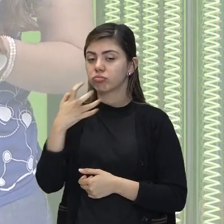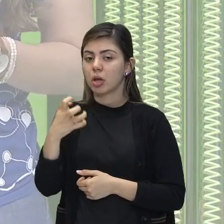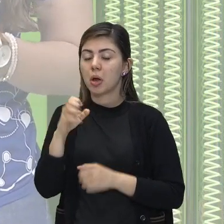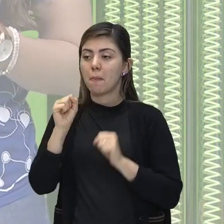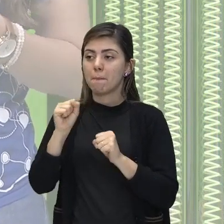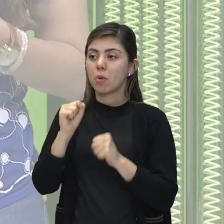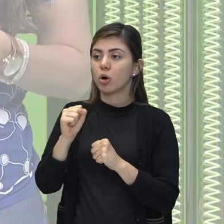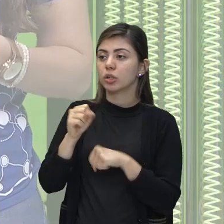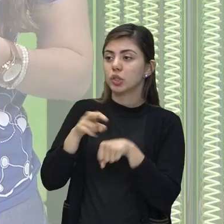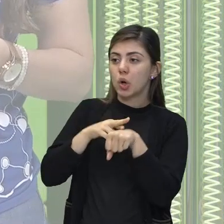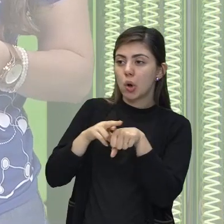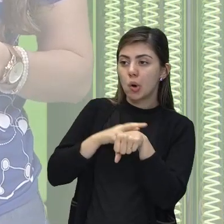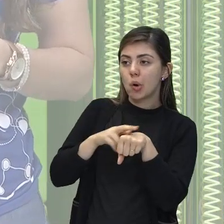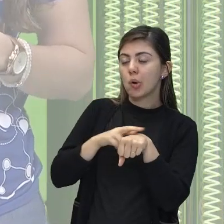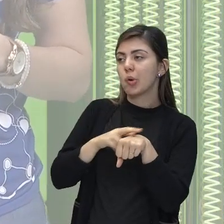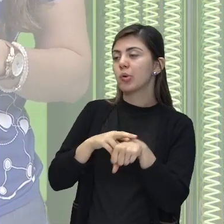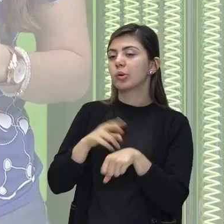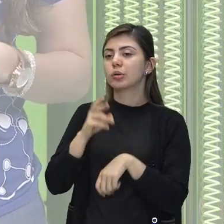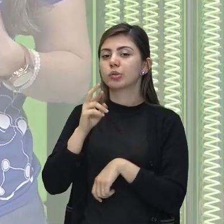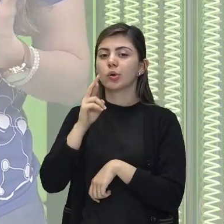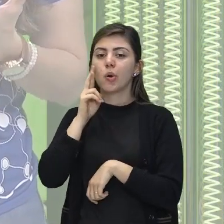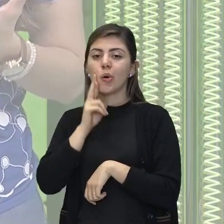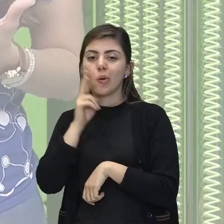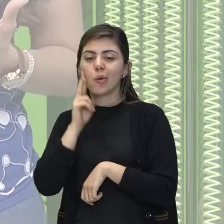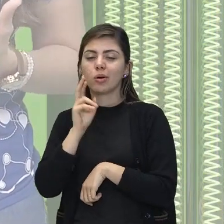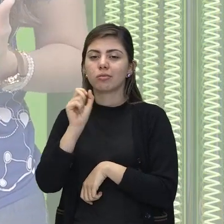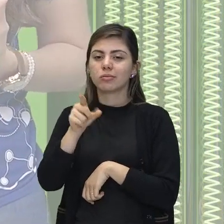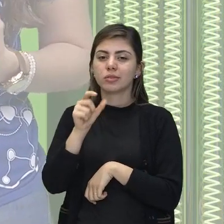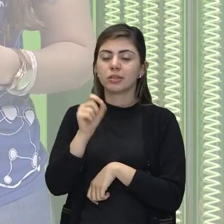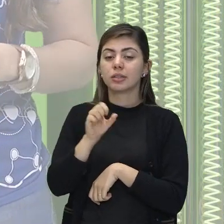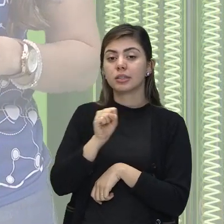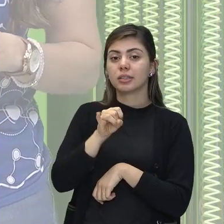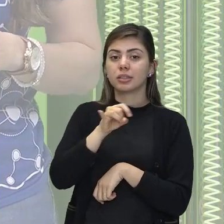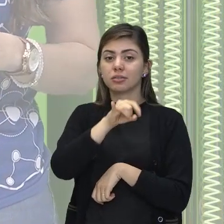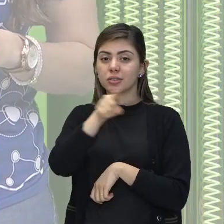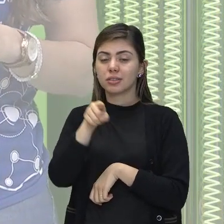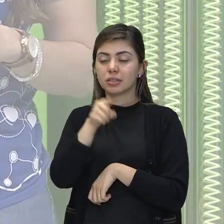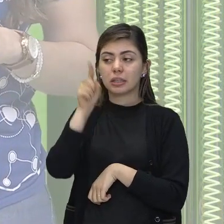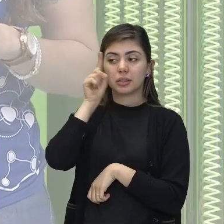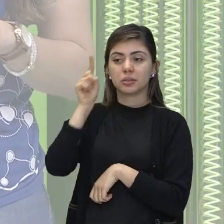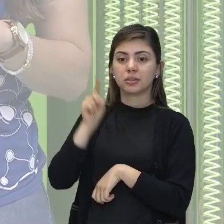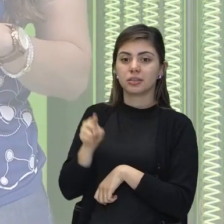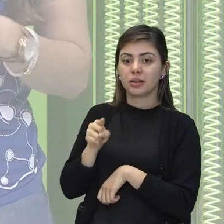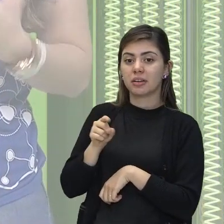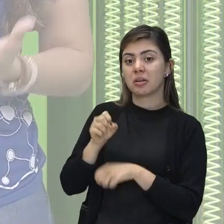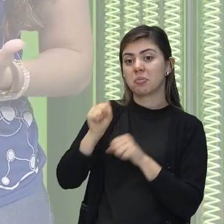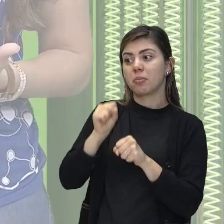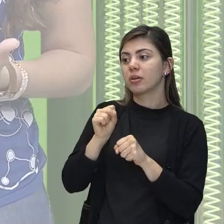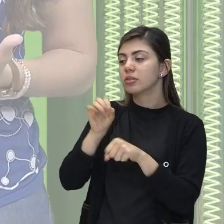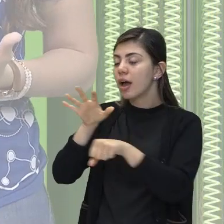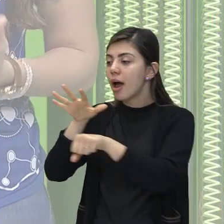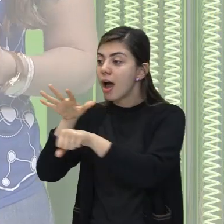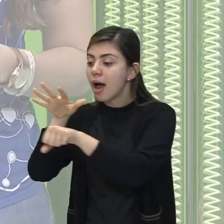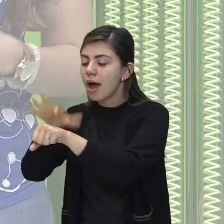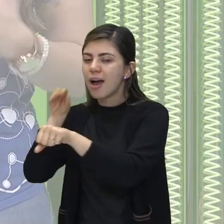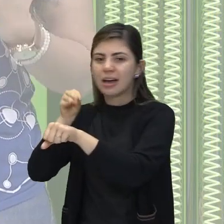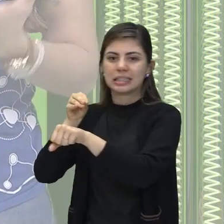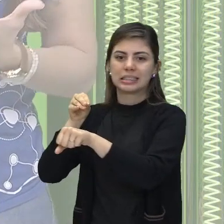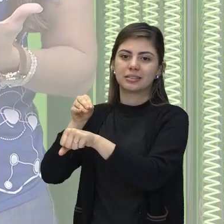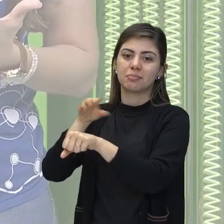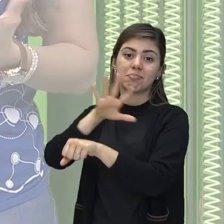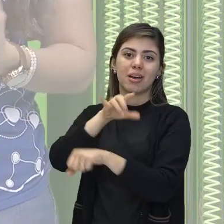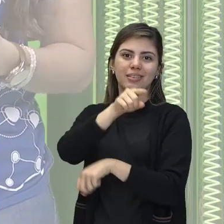ser azul, pode ser roxo. Então, se você não tiver conhecimento, você pode querer tocar